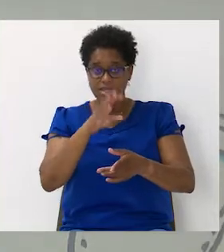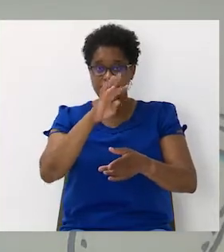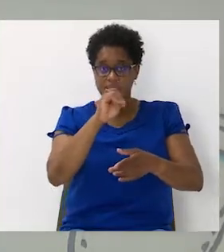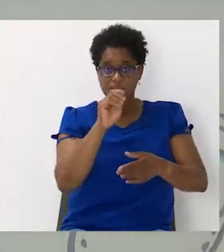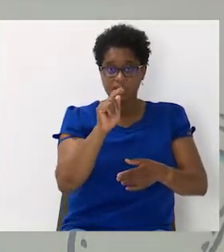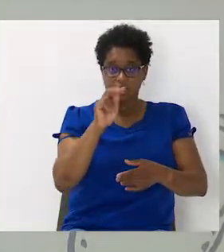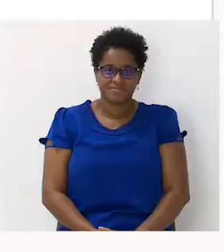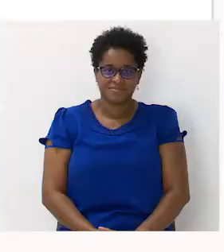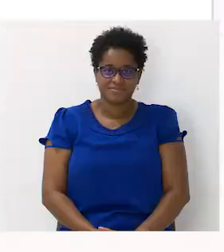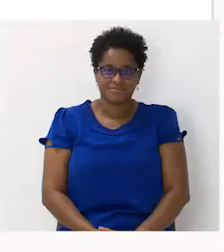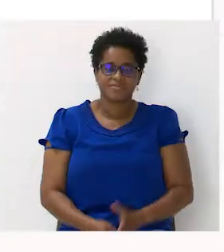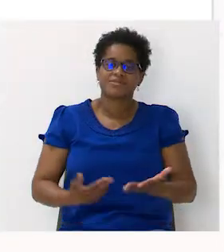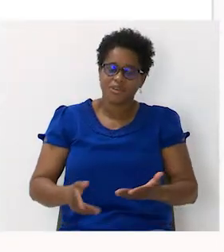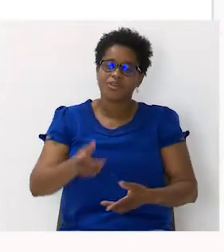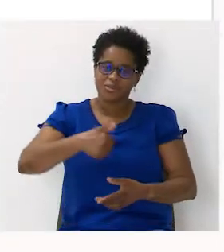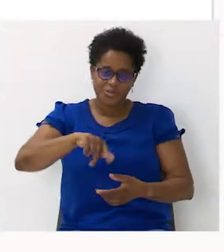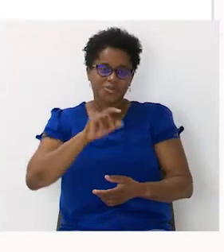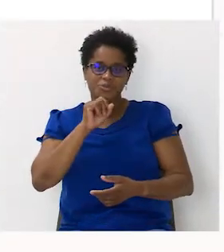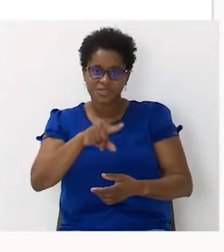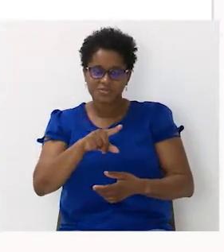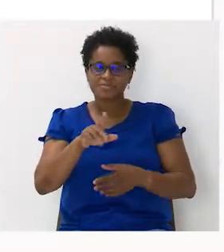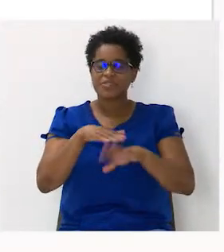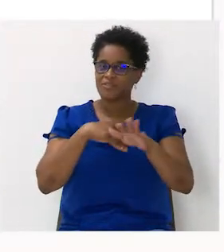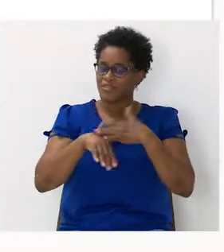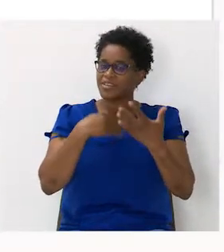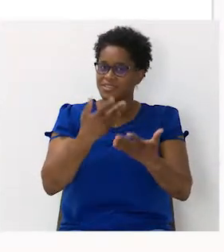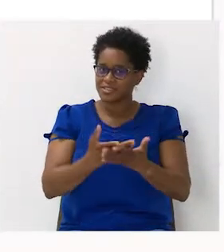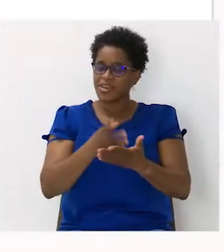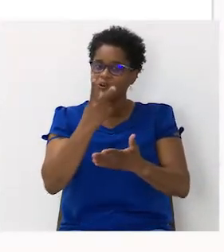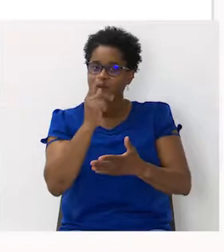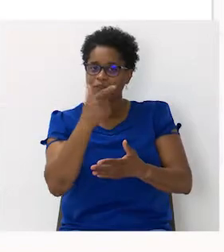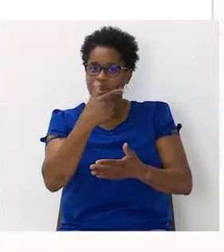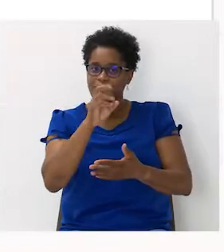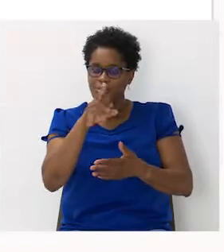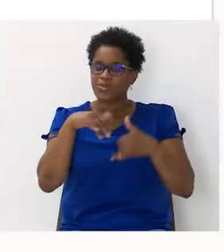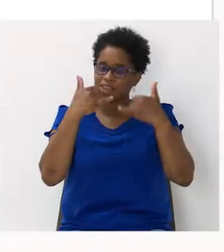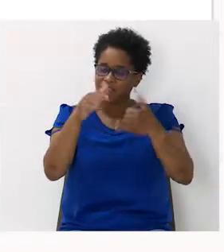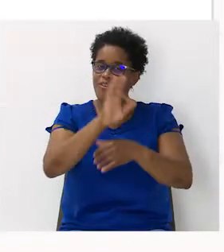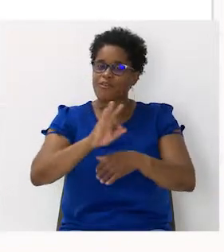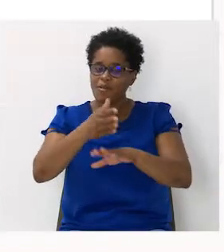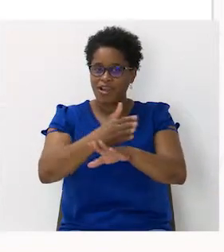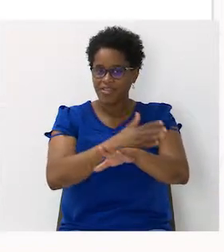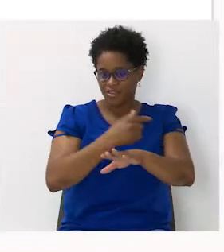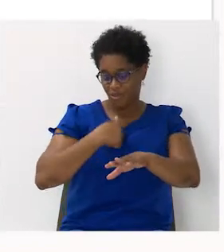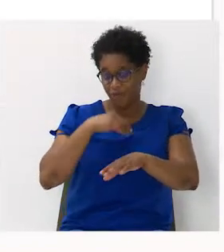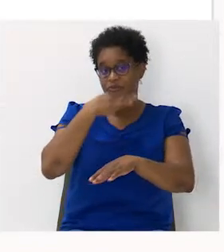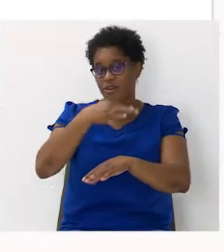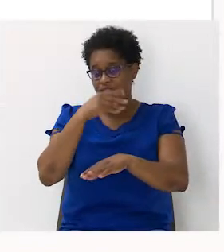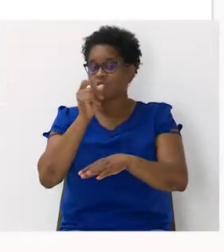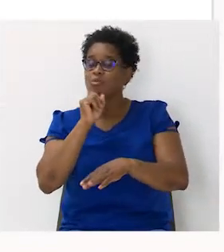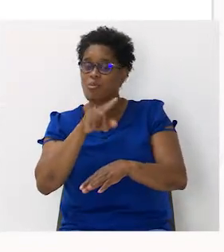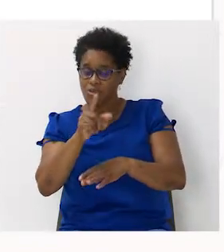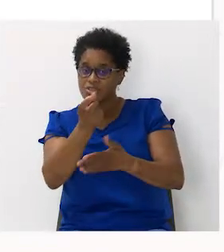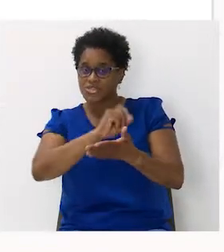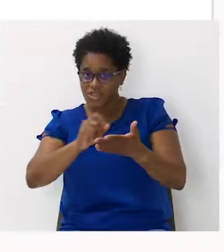um vetor. Podemos representar um vetor de seguinte forma. Anteriormente eu tinha dito que podemos escrever nome